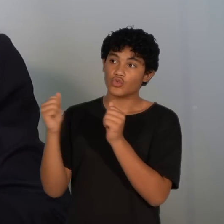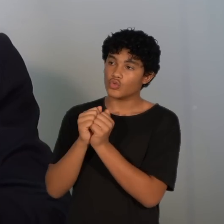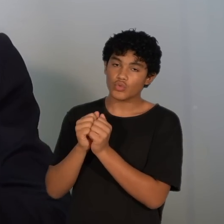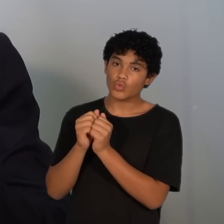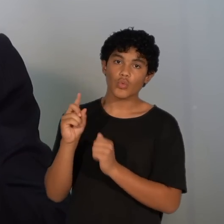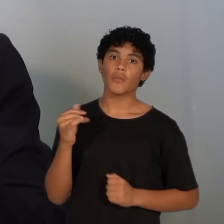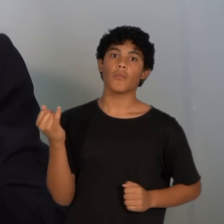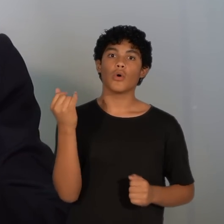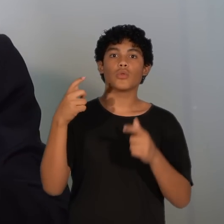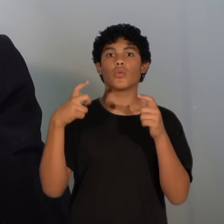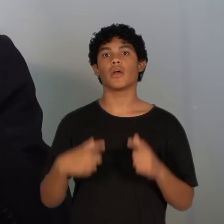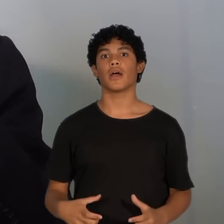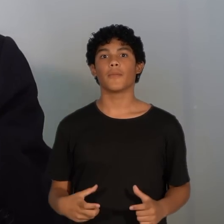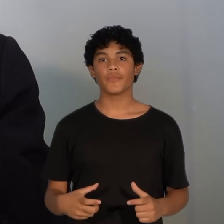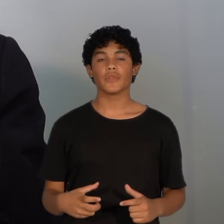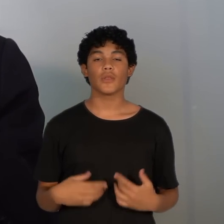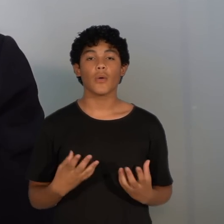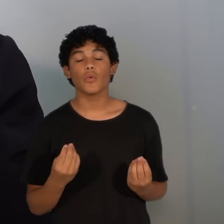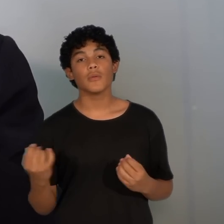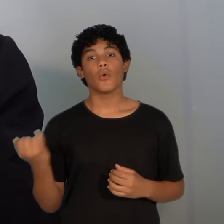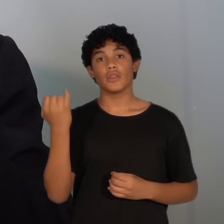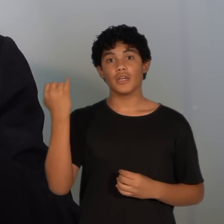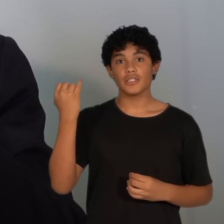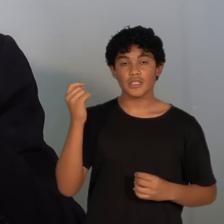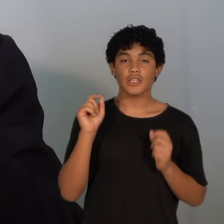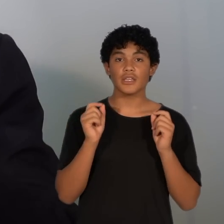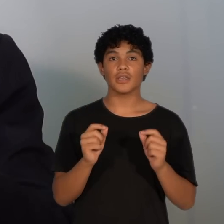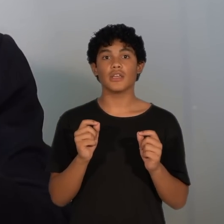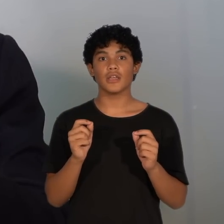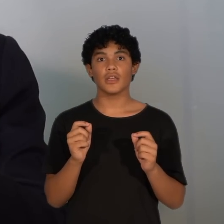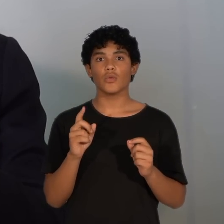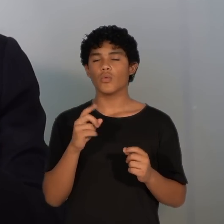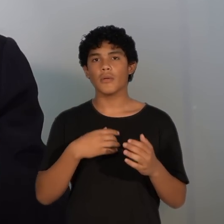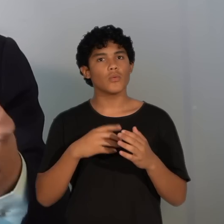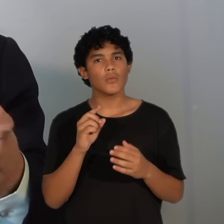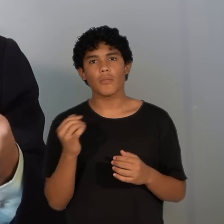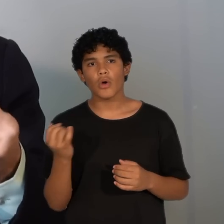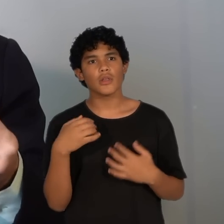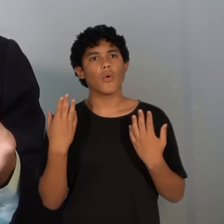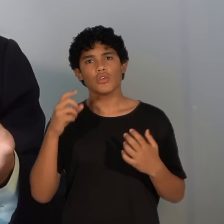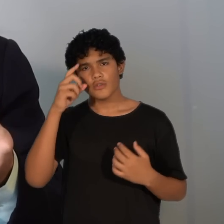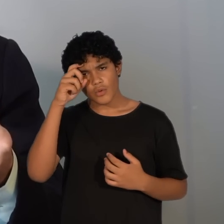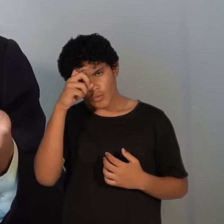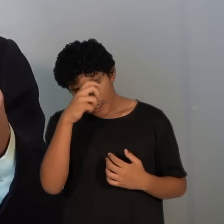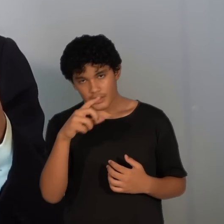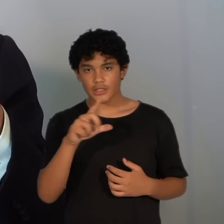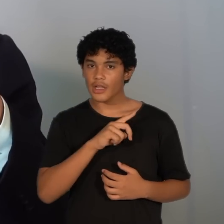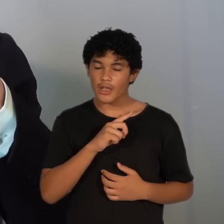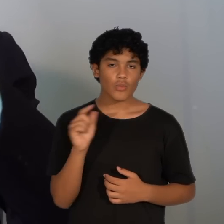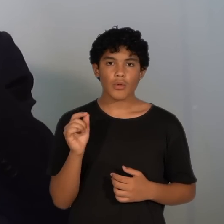Espírito. E é isso que é importante, né, para você que está assistindo também, que não importa qual a dificuldade que você